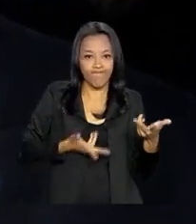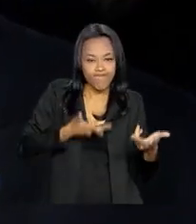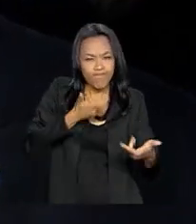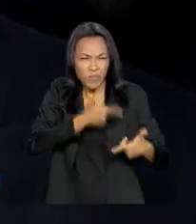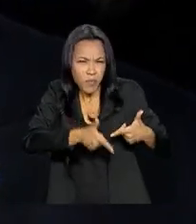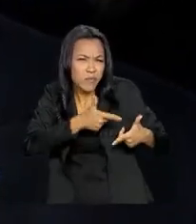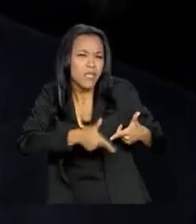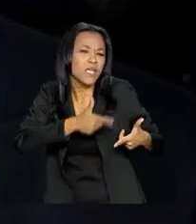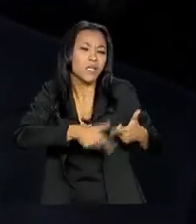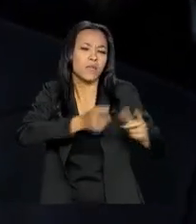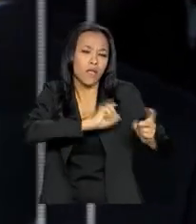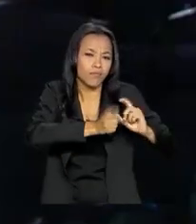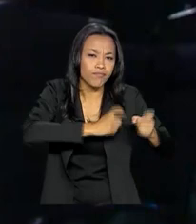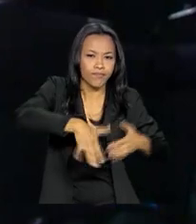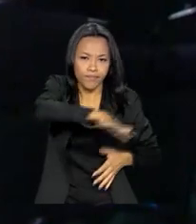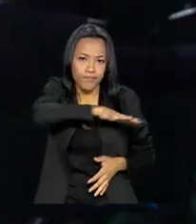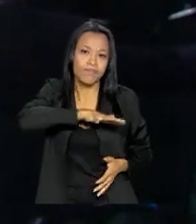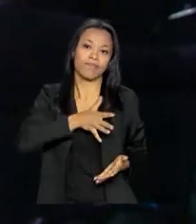problemas operacionais.